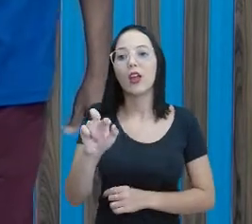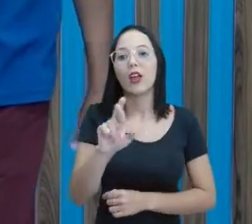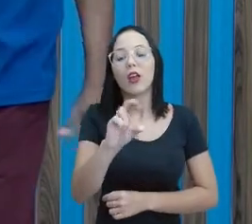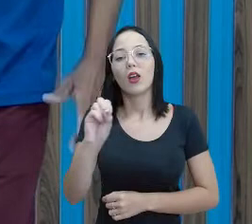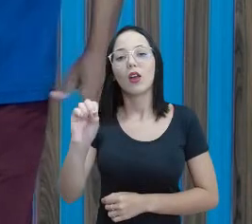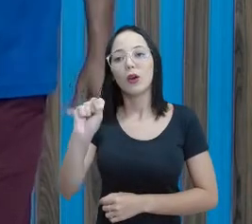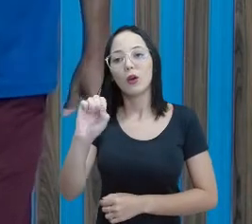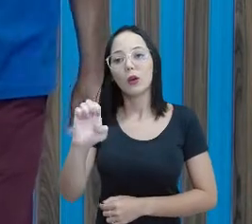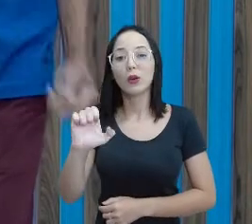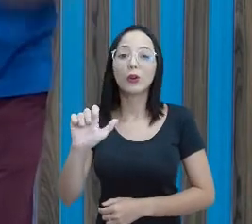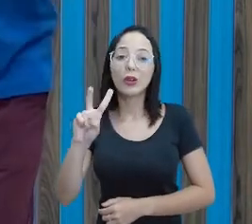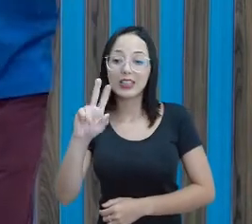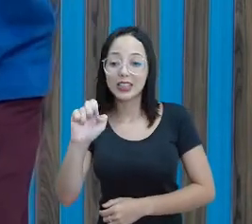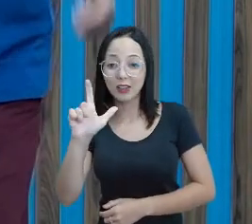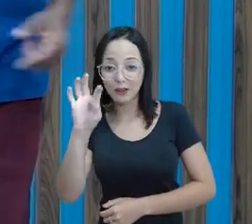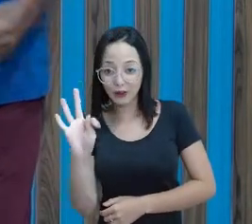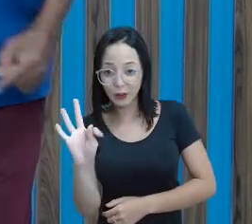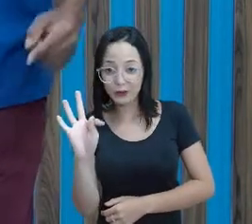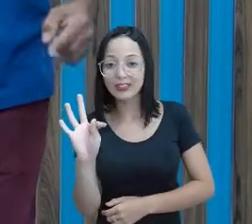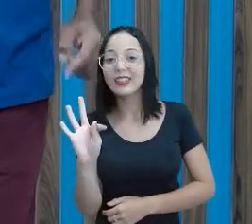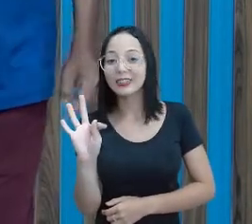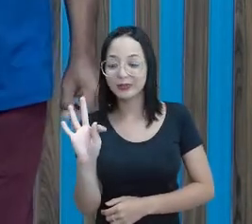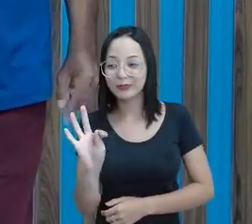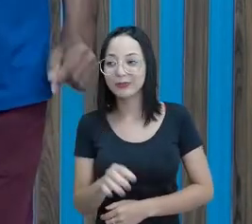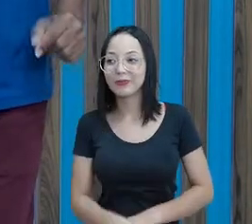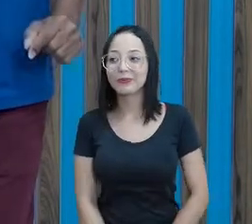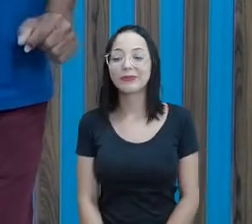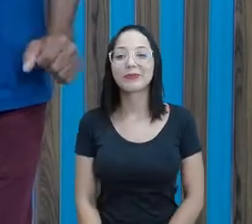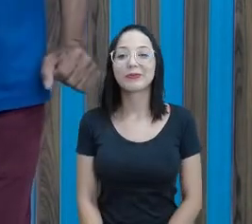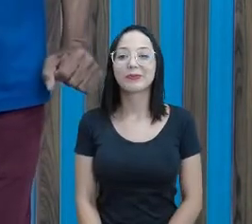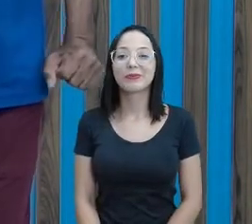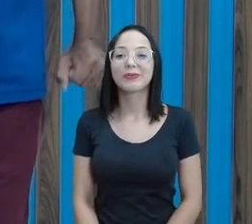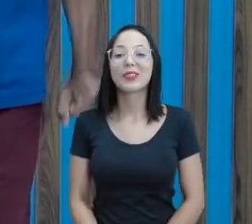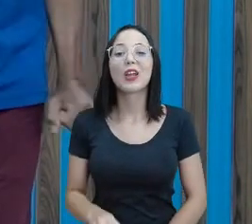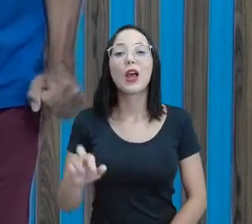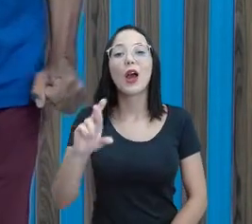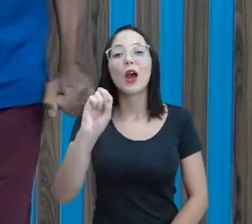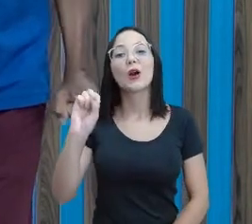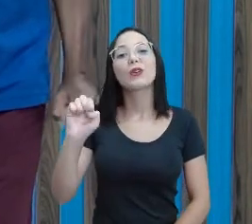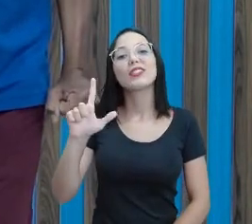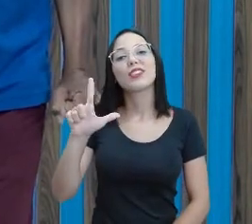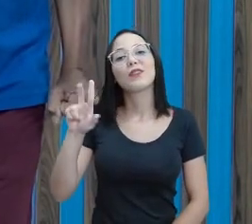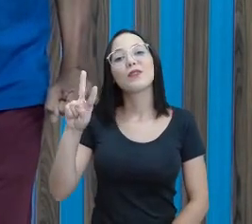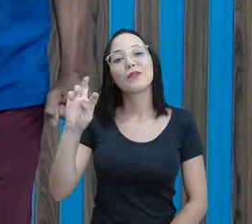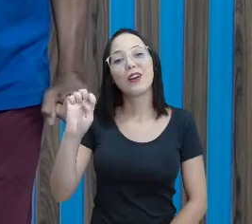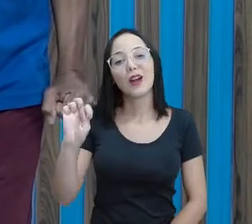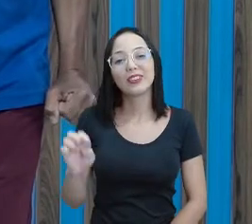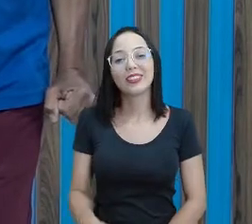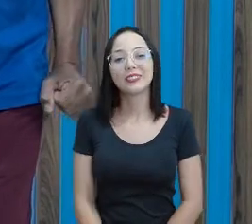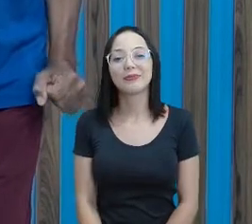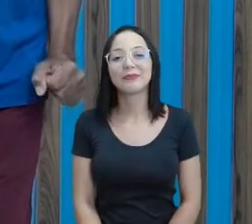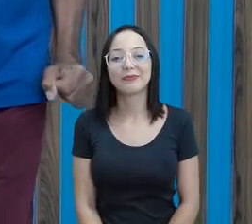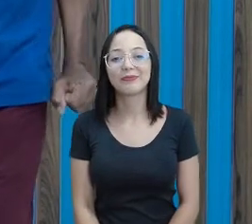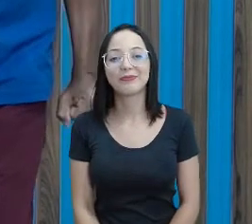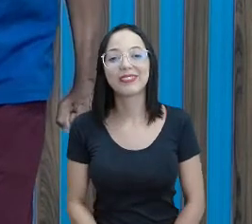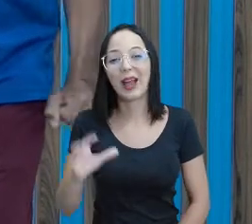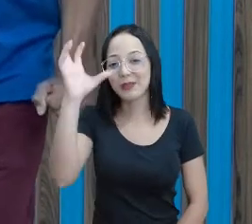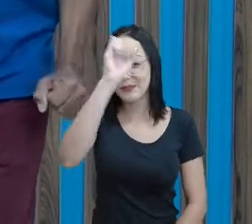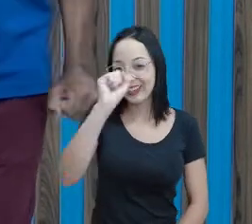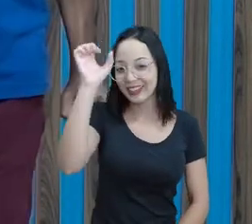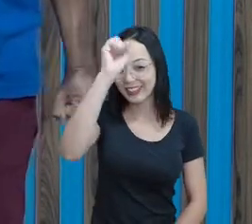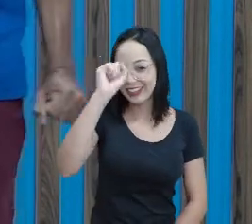Eita. Roosevelt. Deixa eu ver a intérprete ali falar. Roosevelt. Ai.